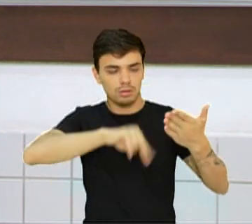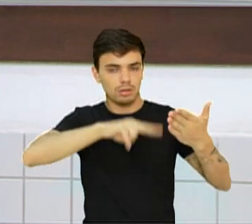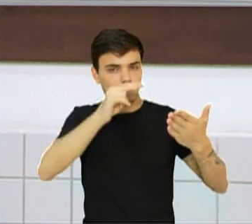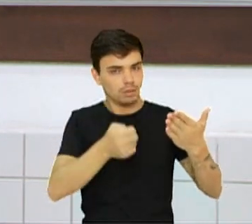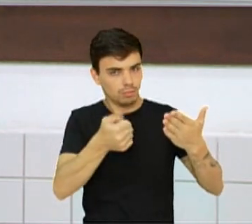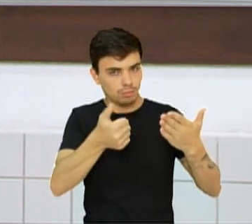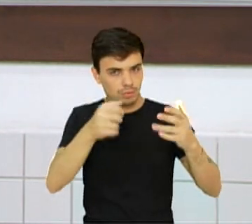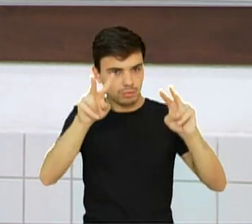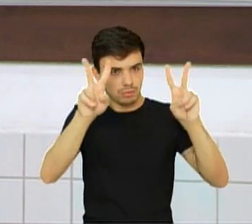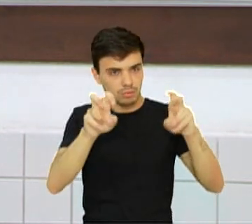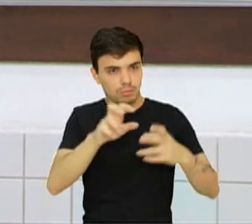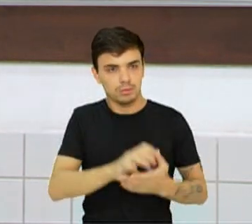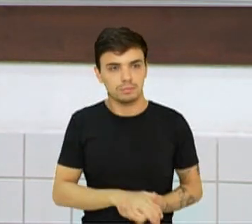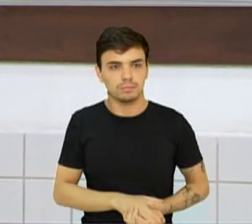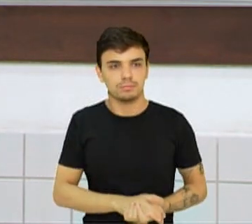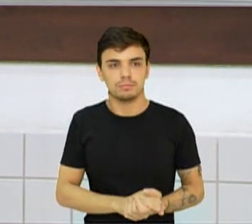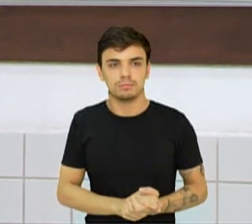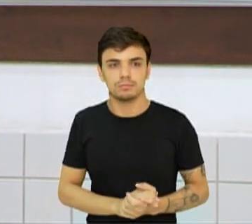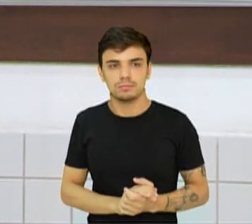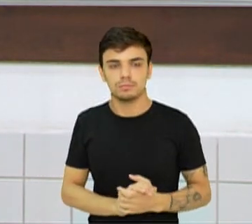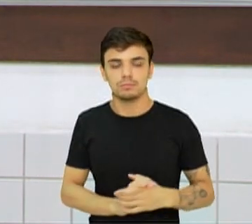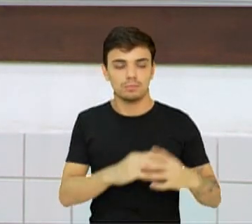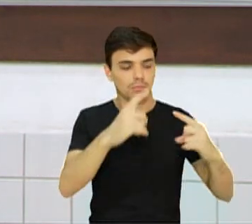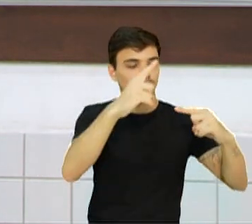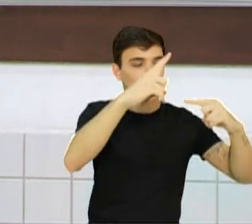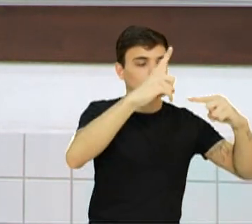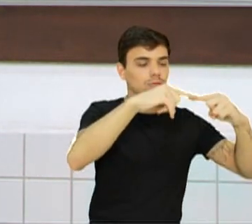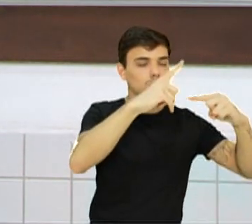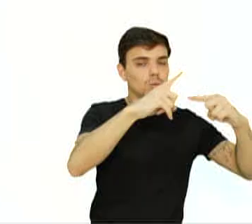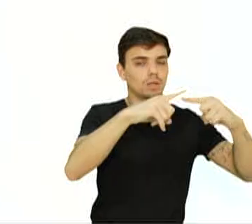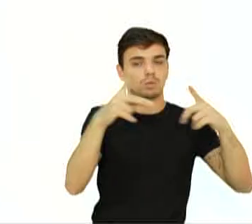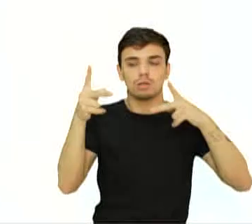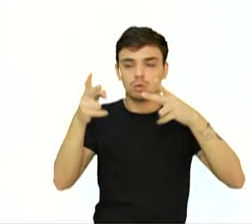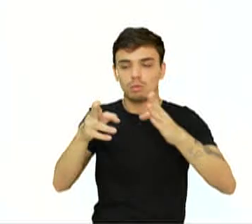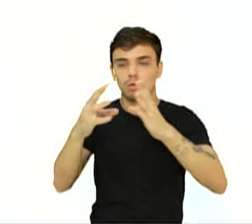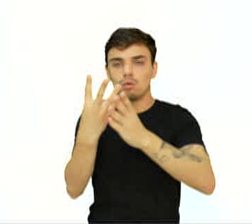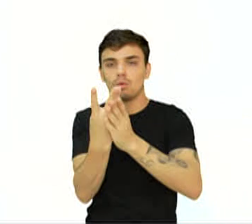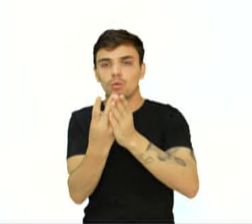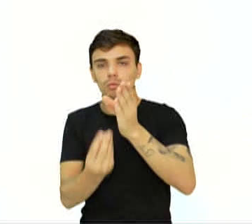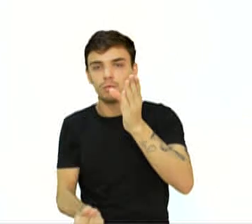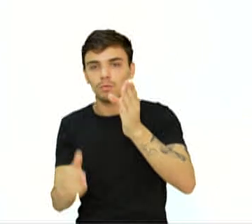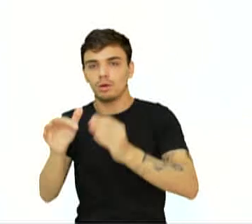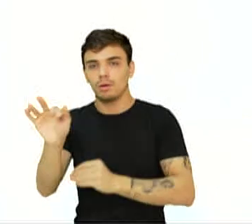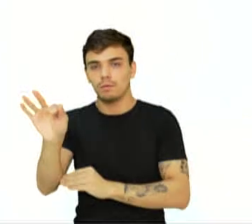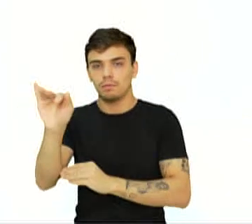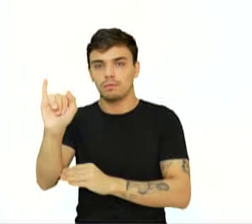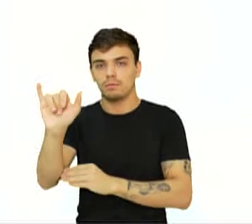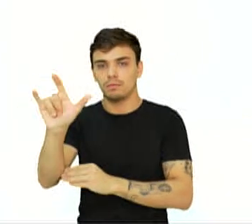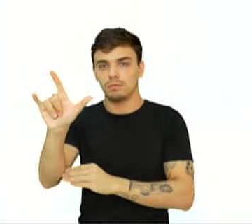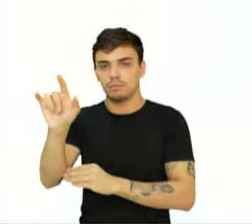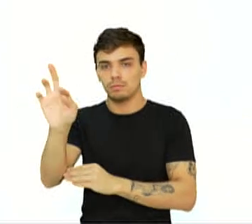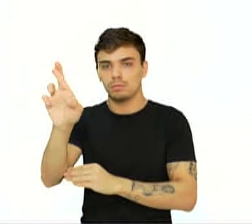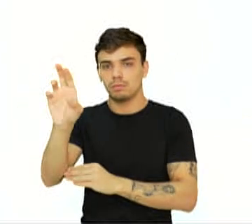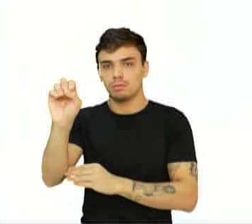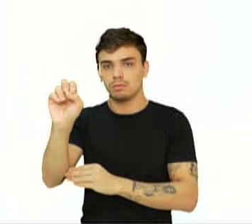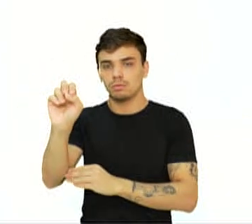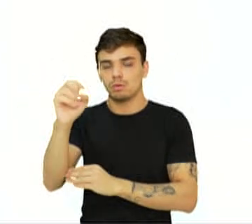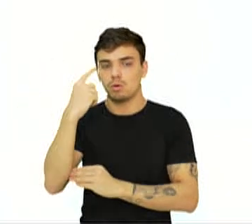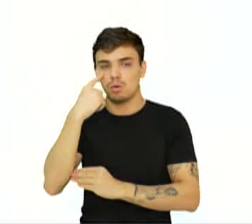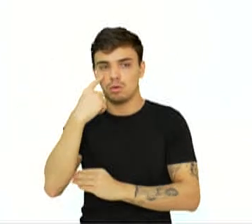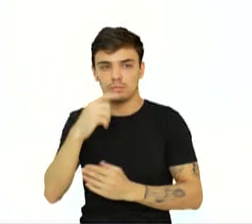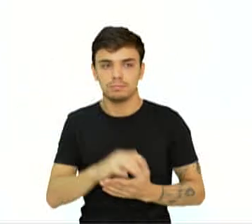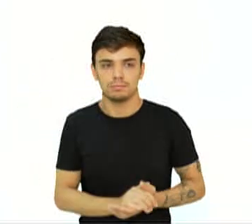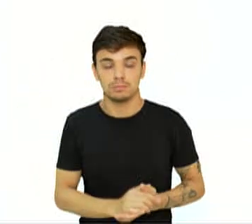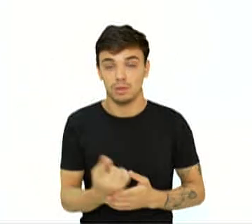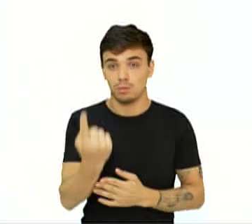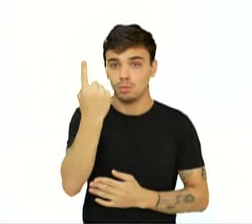nisso. Tá, circuitos como filtros. Nós usamos, um dos circuitos usados como filtro é